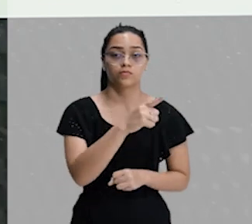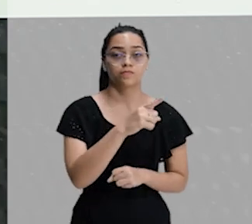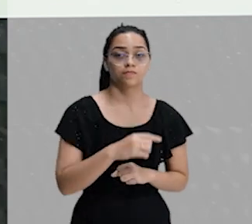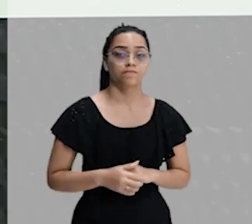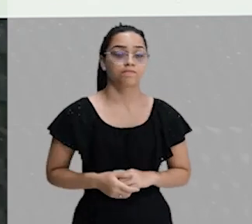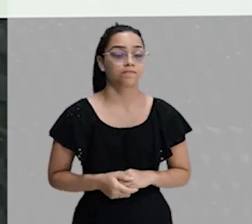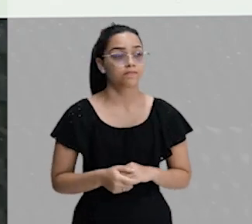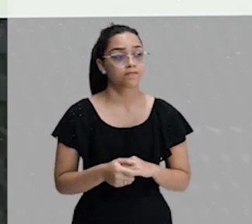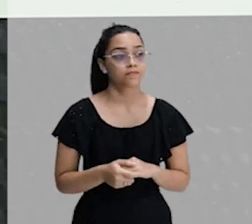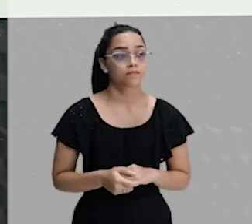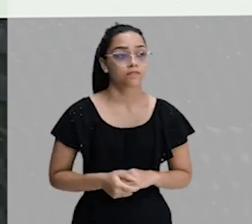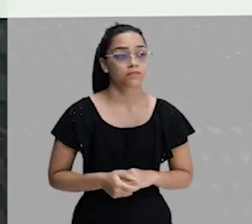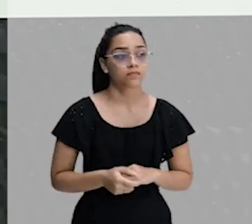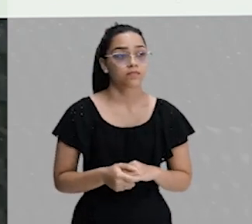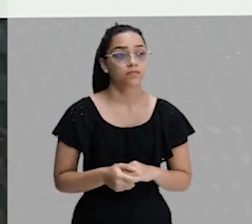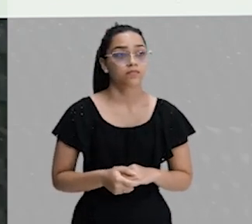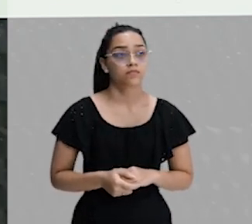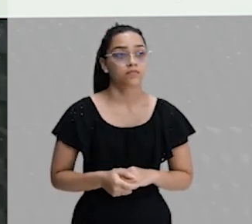1,